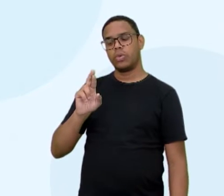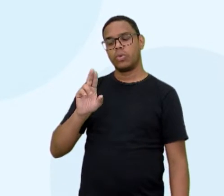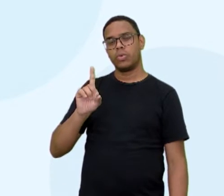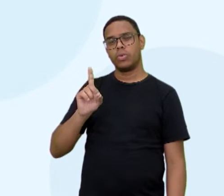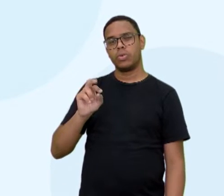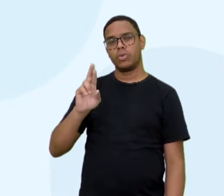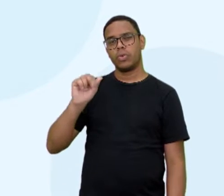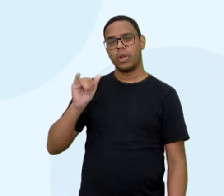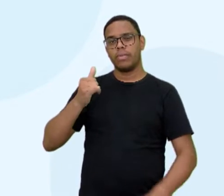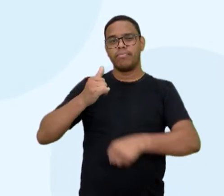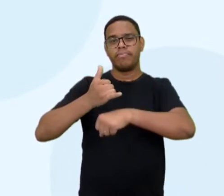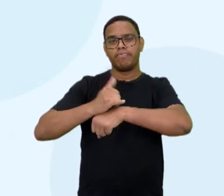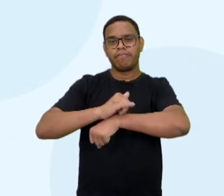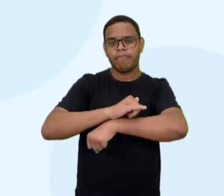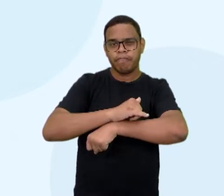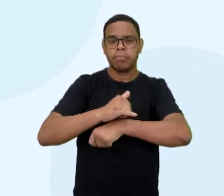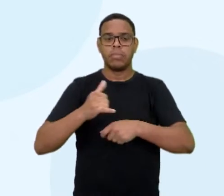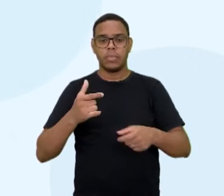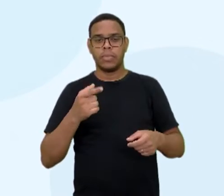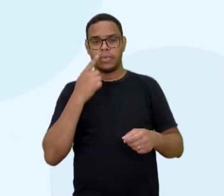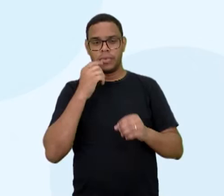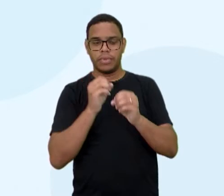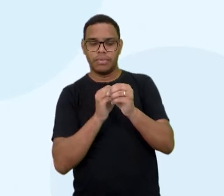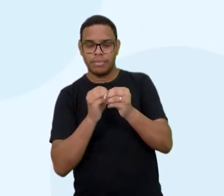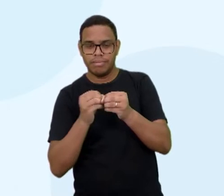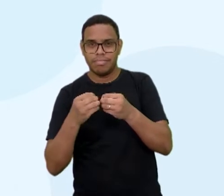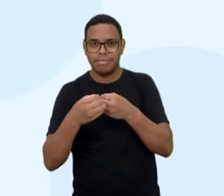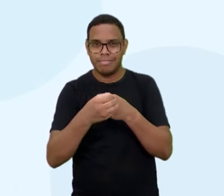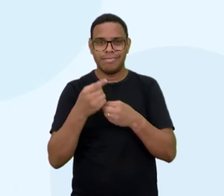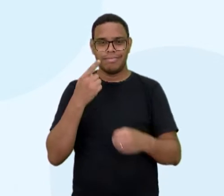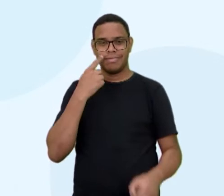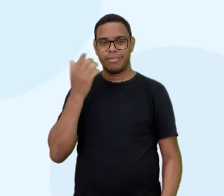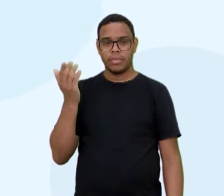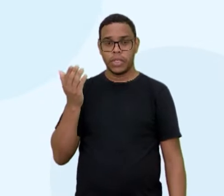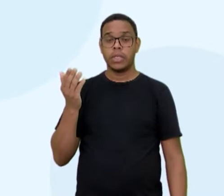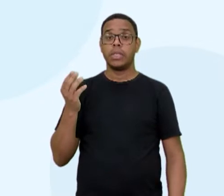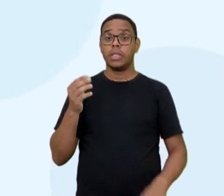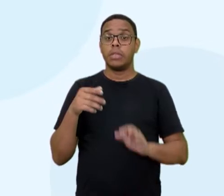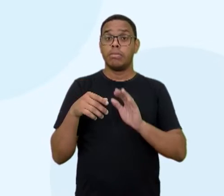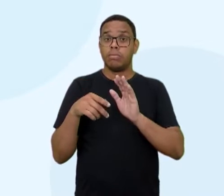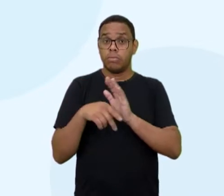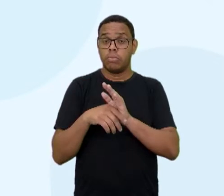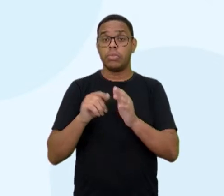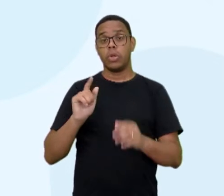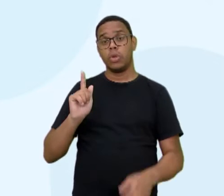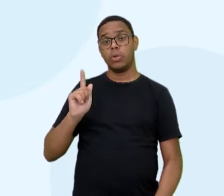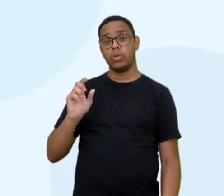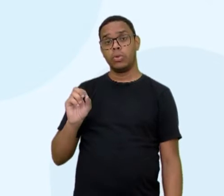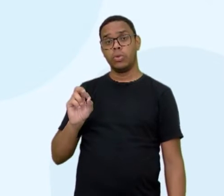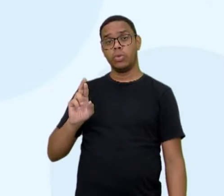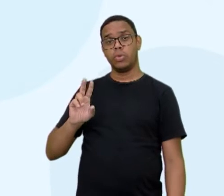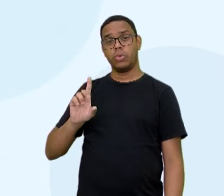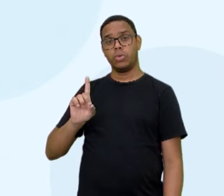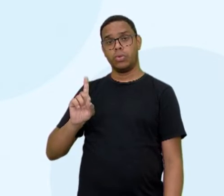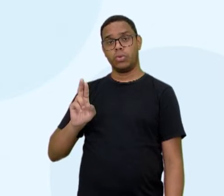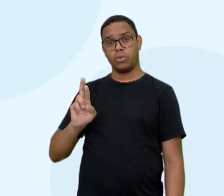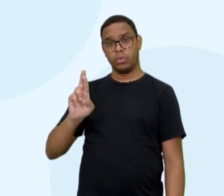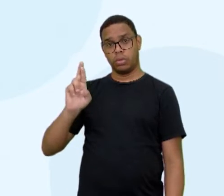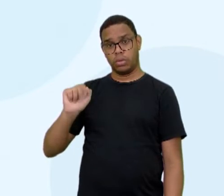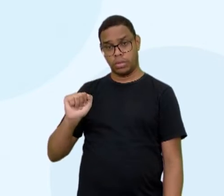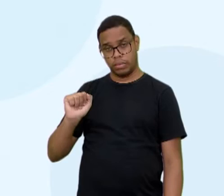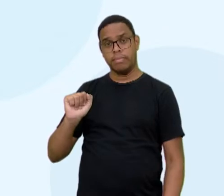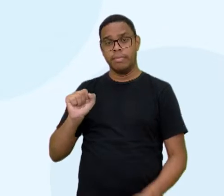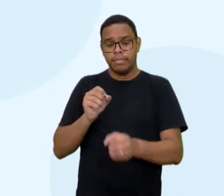células que estão aqui representadas para vocês é o que a gente chama de células de gordura. Essas células